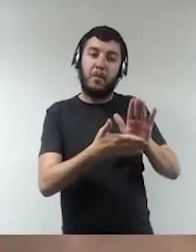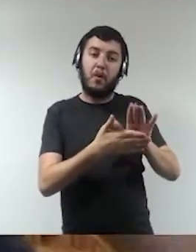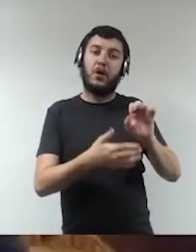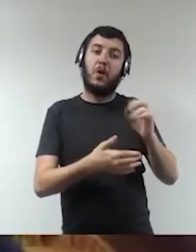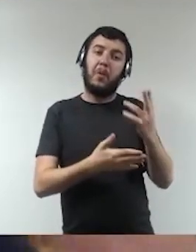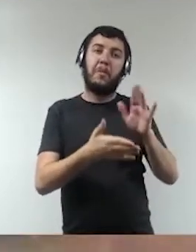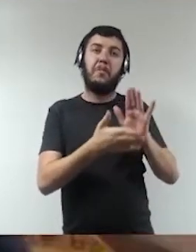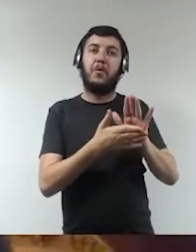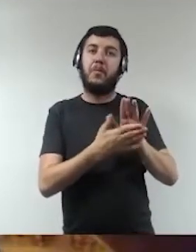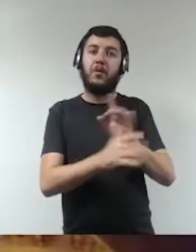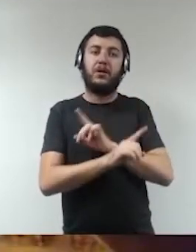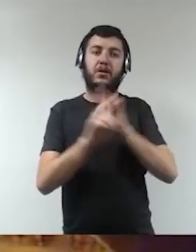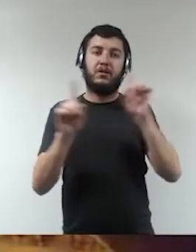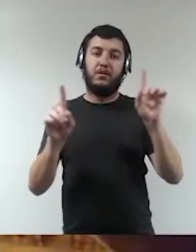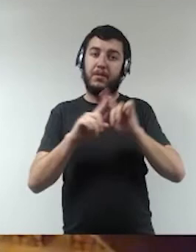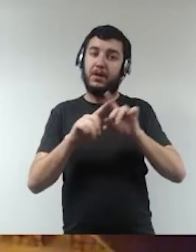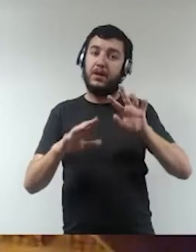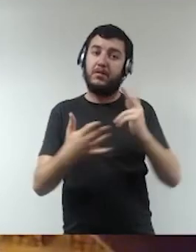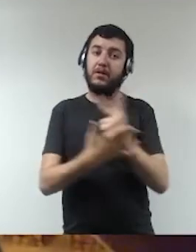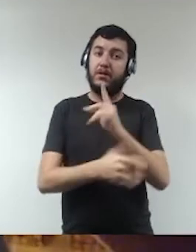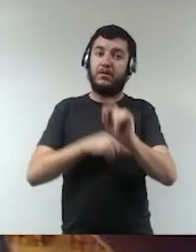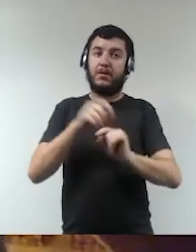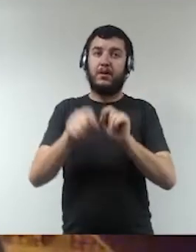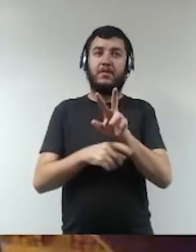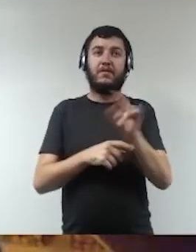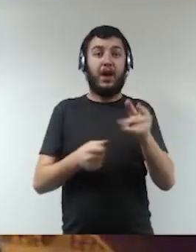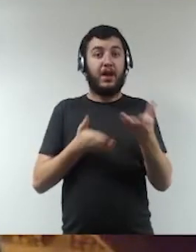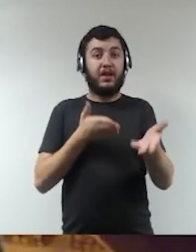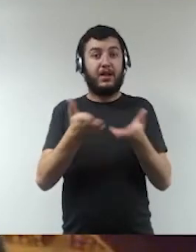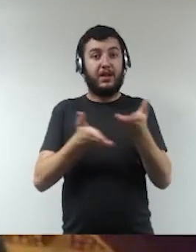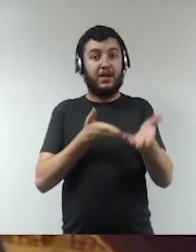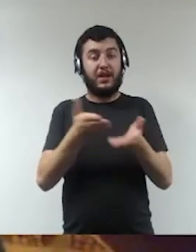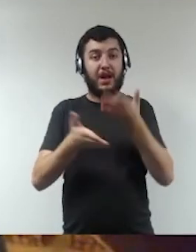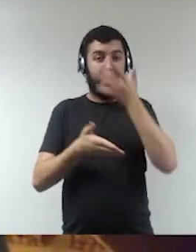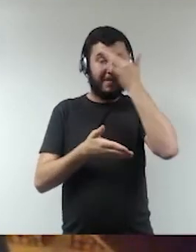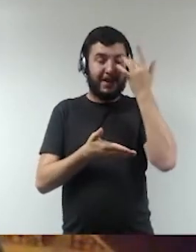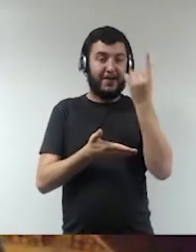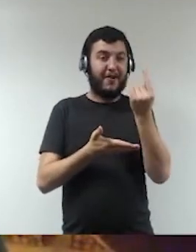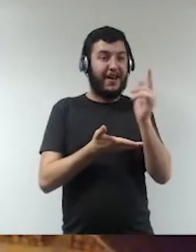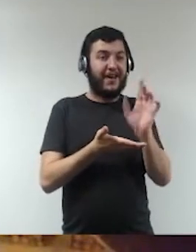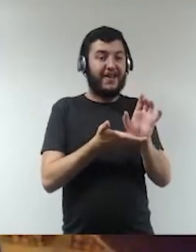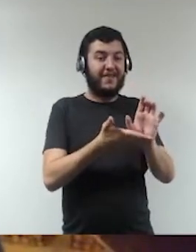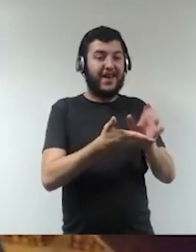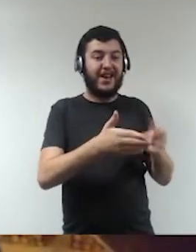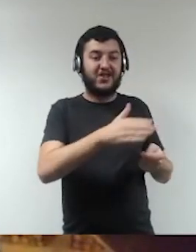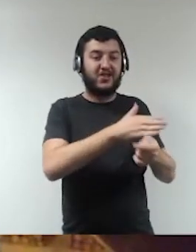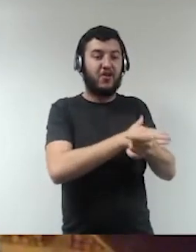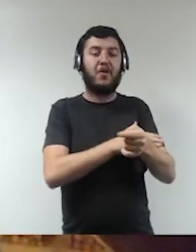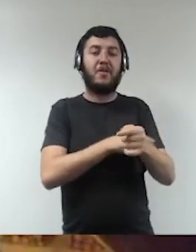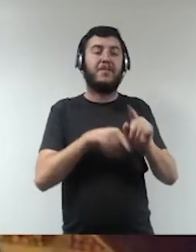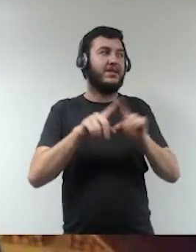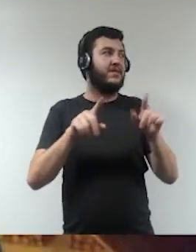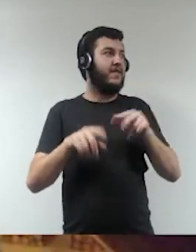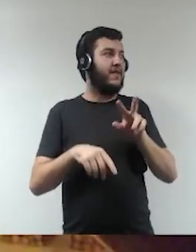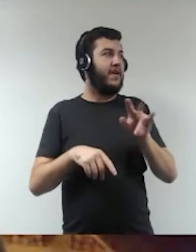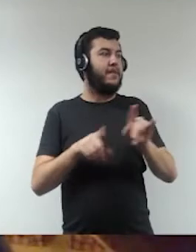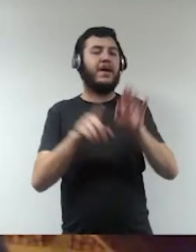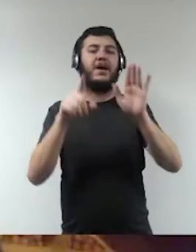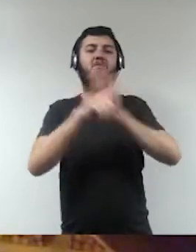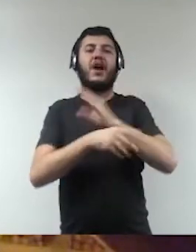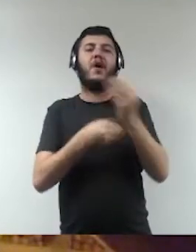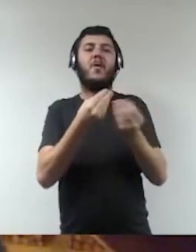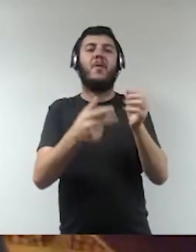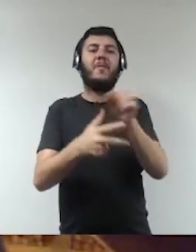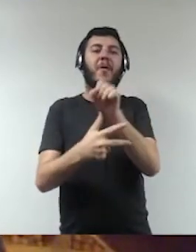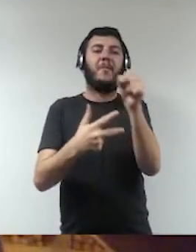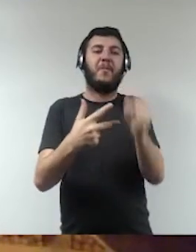vão atender no escritório um investidor, a primeira pergunta que o investidor faz é, escuta, como é que funciona no teu país o judiciário? Se não me